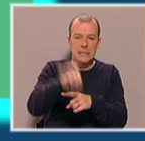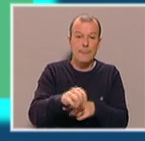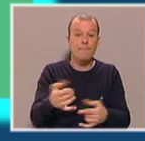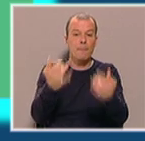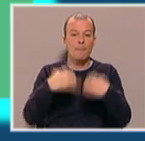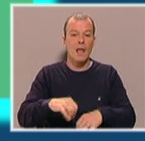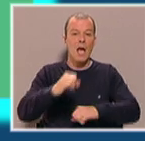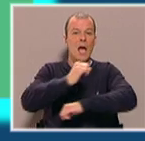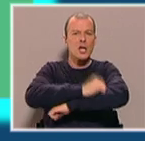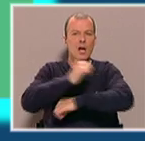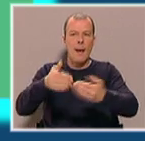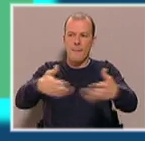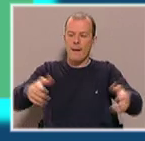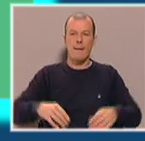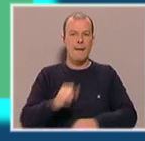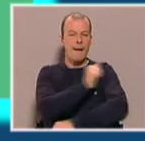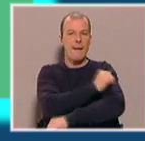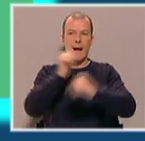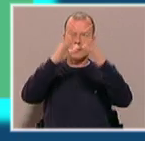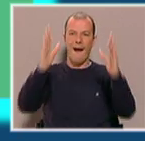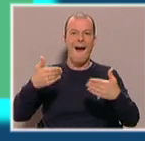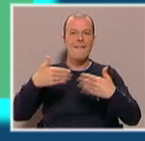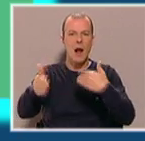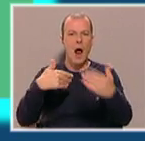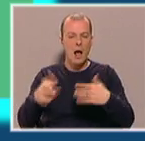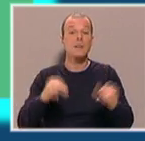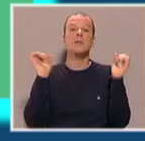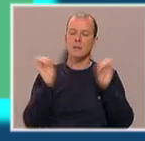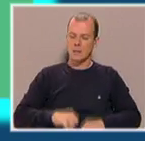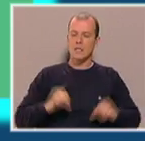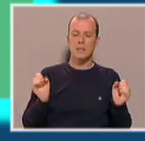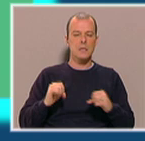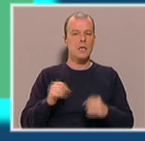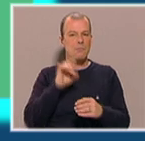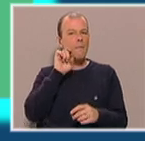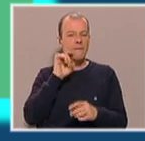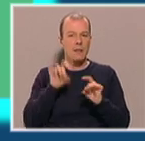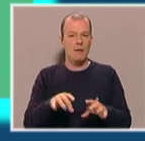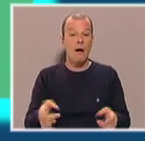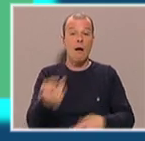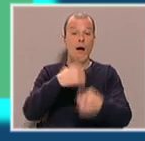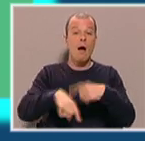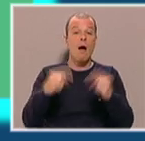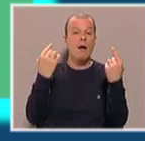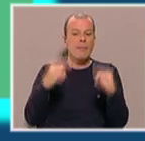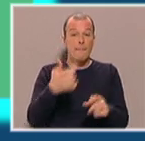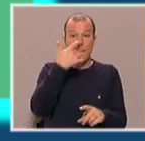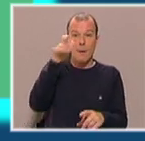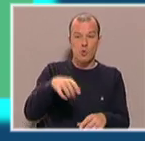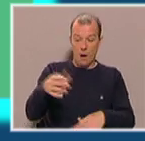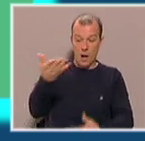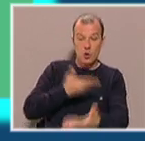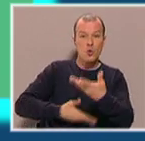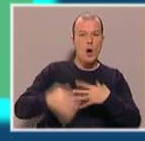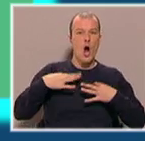Depois, janelas abertas, casas a arejar, previne? Previne, sim senhor, doenças respiratórias. Temos então alguém a mudar a roupa